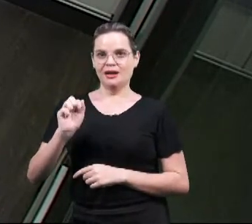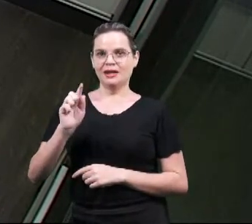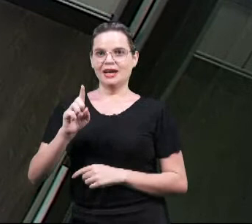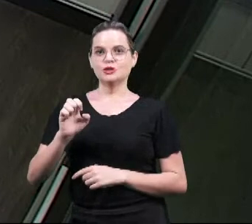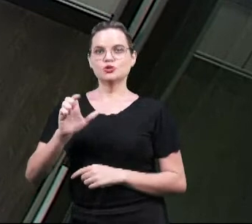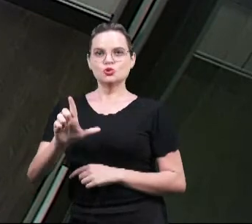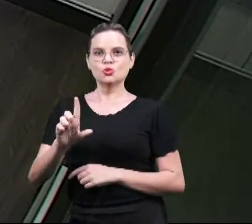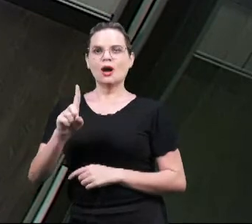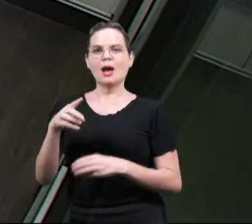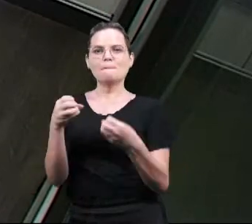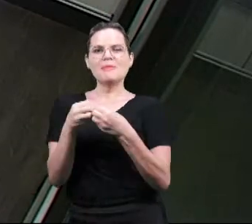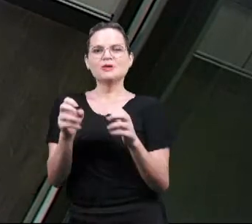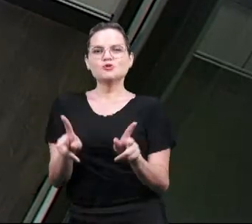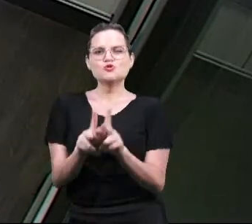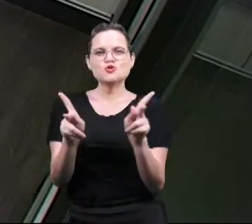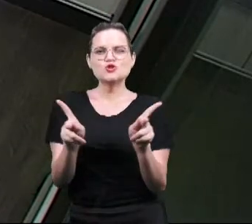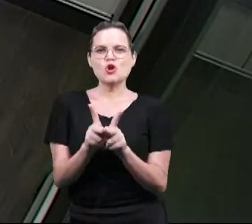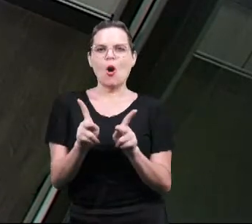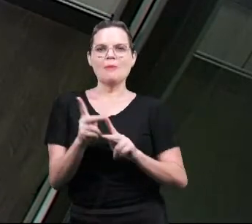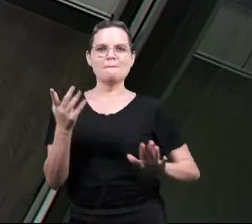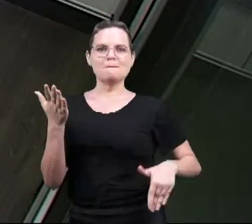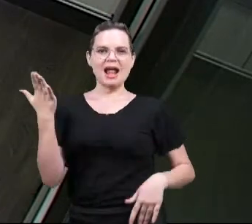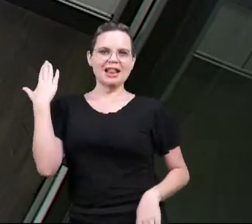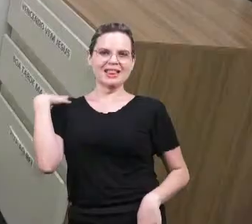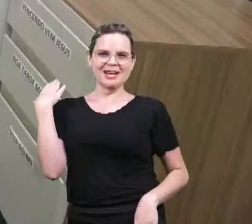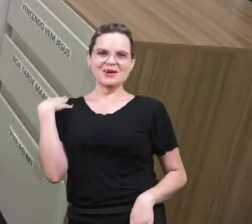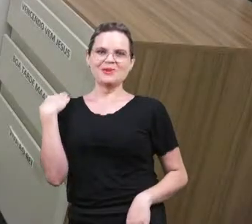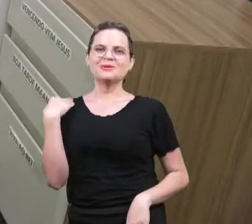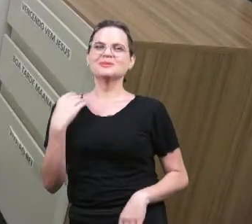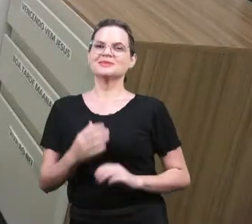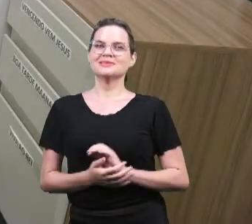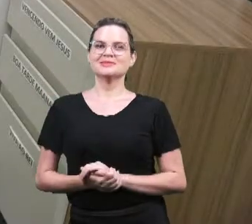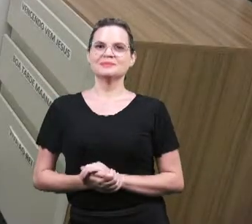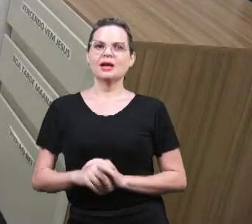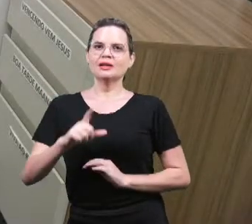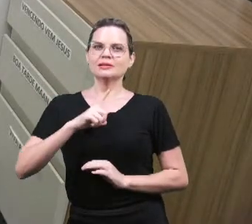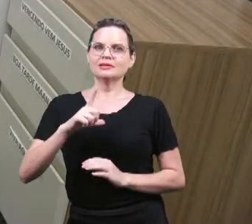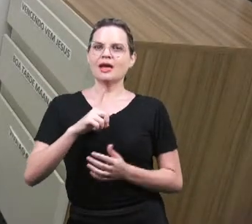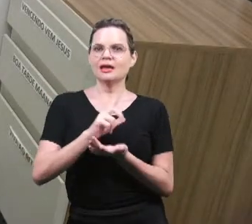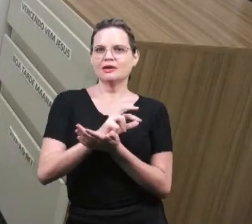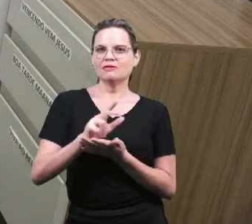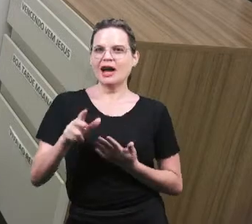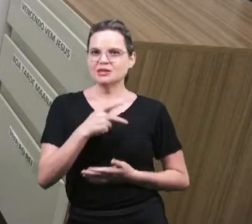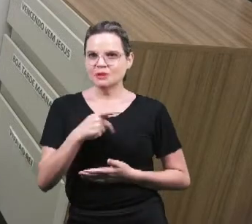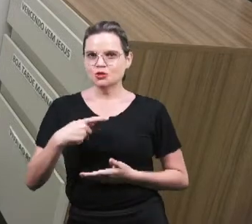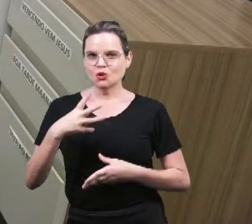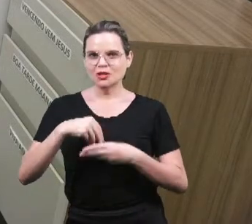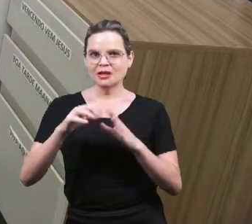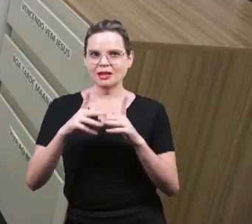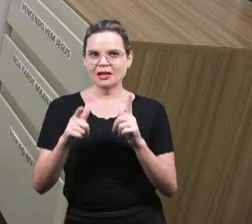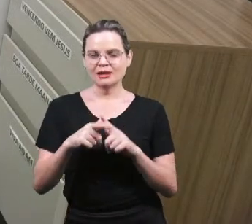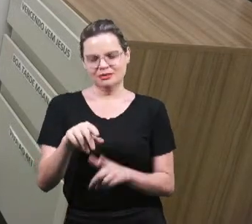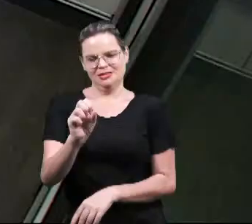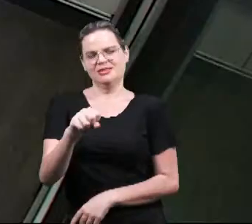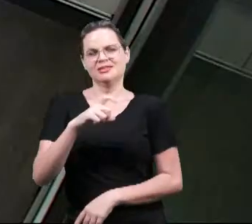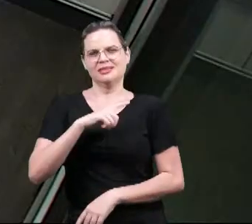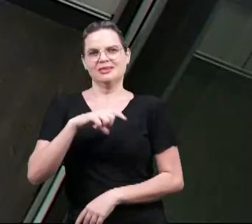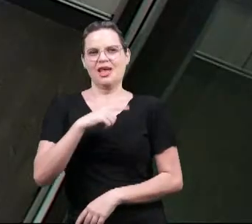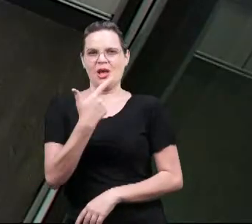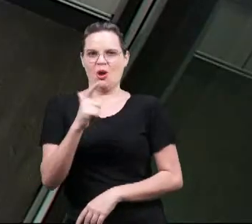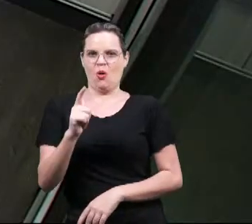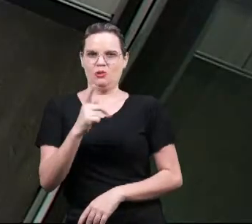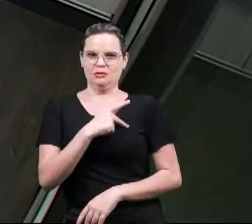do Conjunto Marazu, e é carinhosamente conhecida como Marazu. Tem mais pastores lá no Marazu hoje? Hoje temos lá conosco o pastor